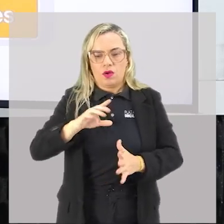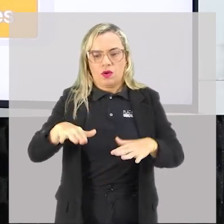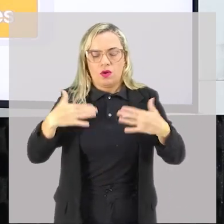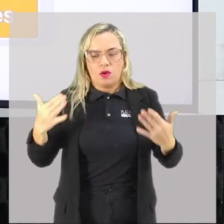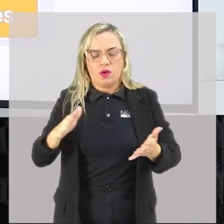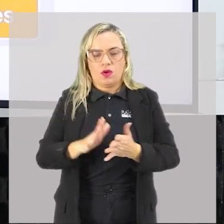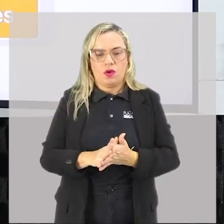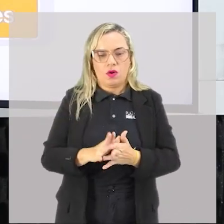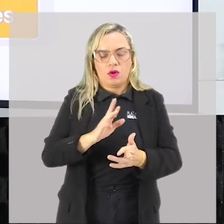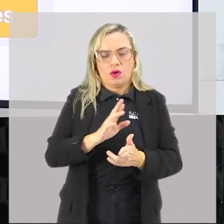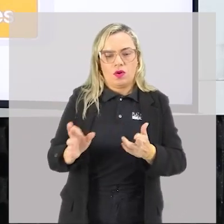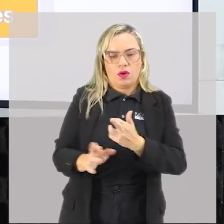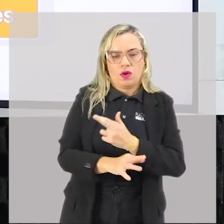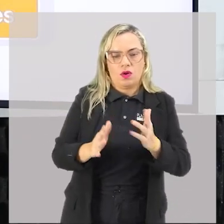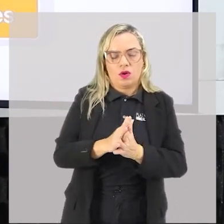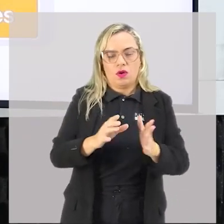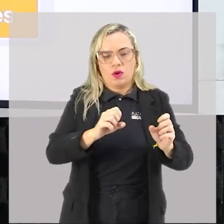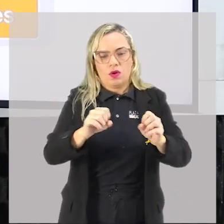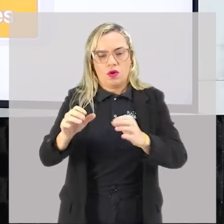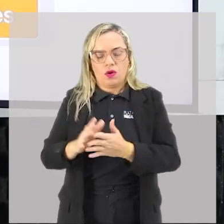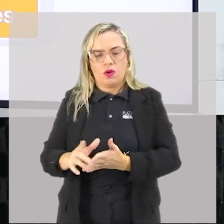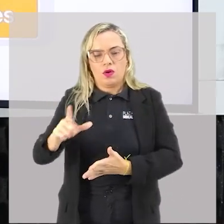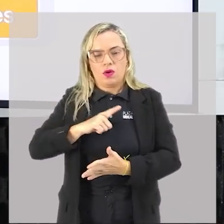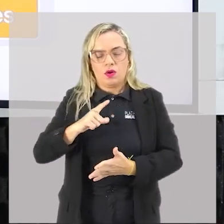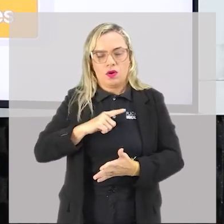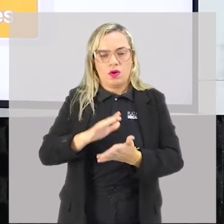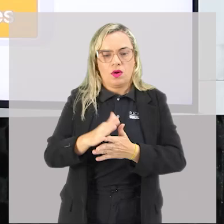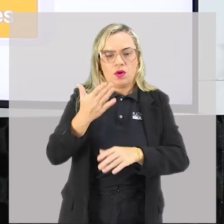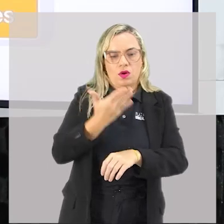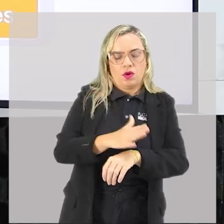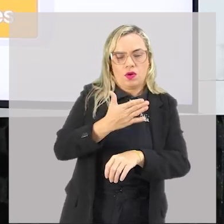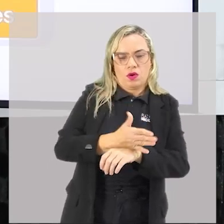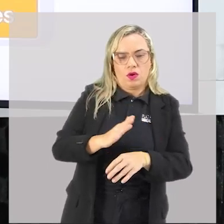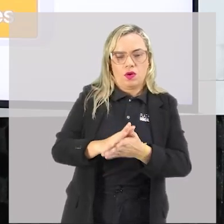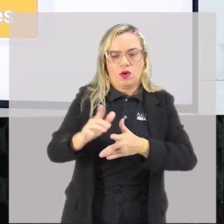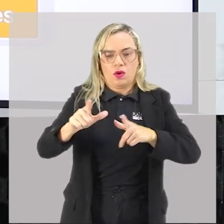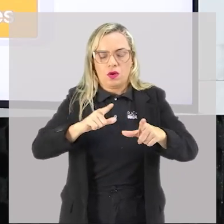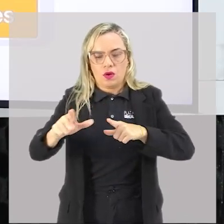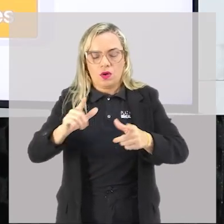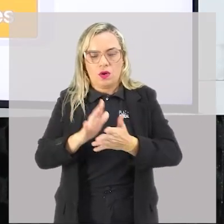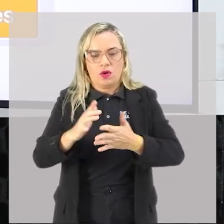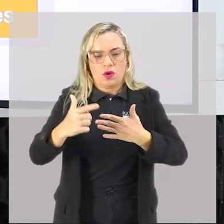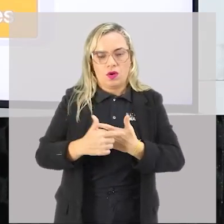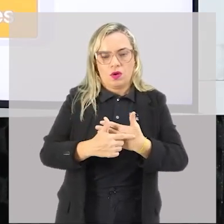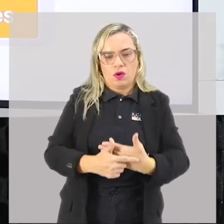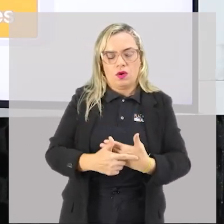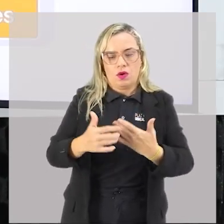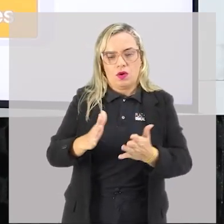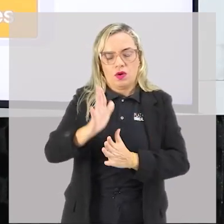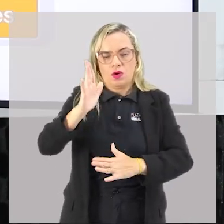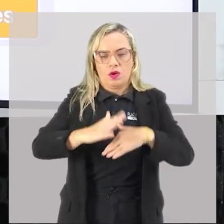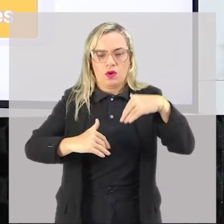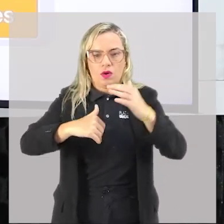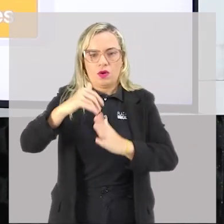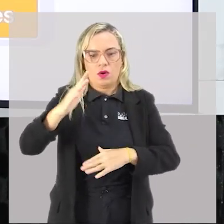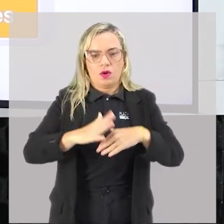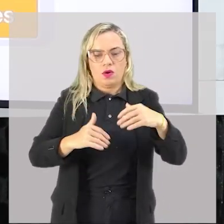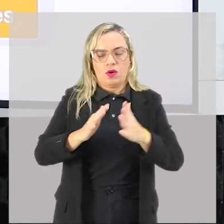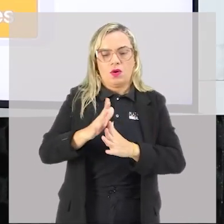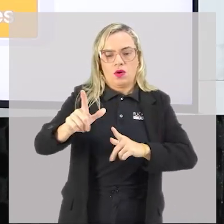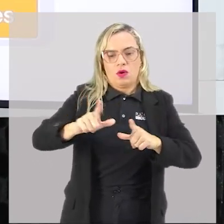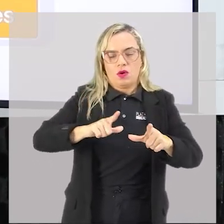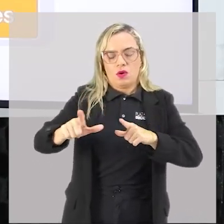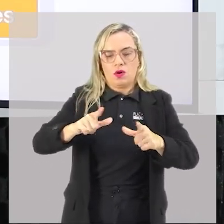então relacionada à educação dela, se ela tem algum treinamento para desempenhar aquela função, e a experiência profissional, então a experiência de